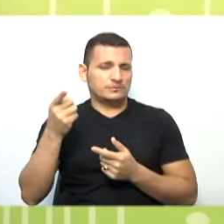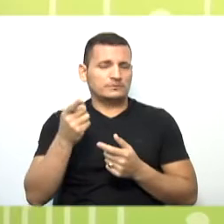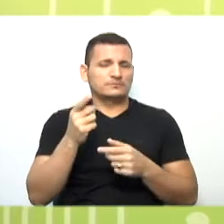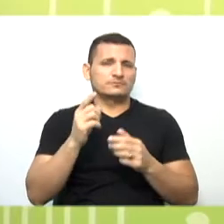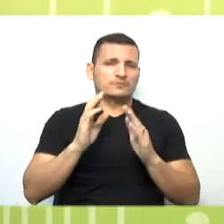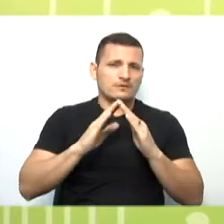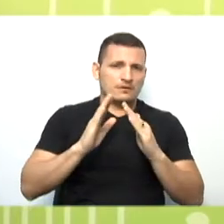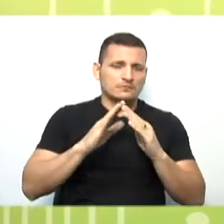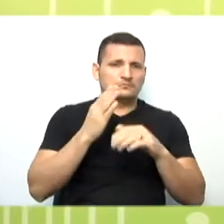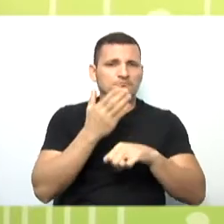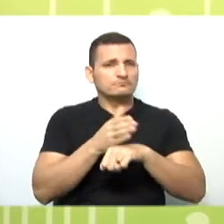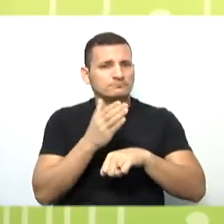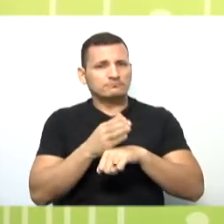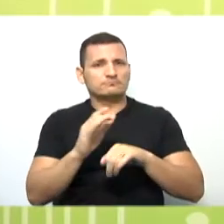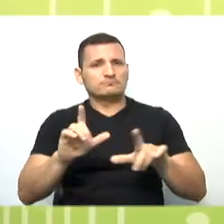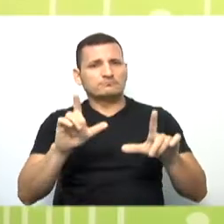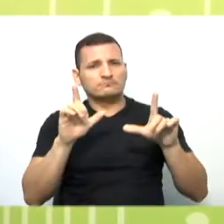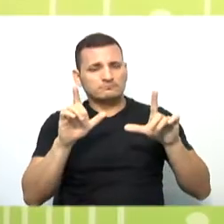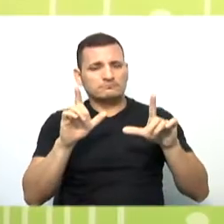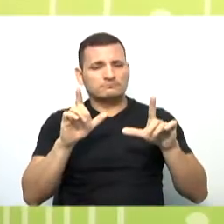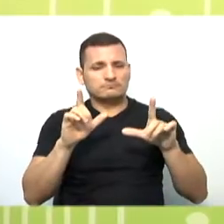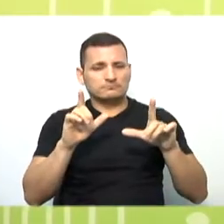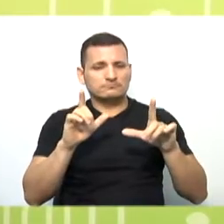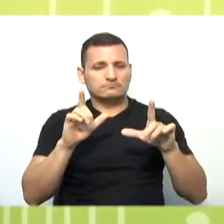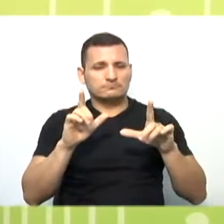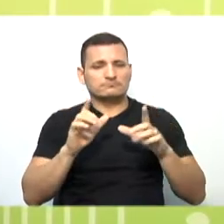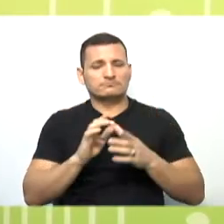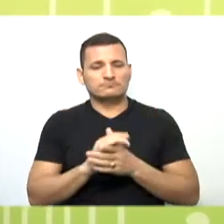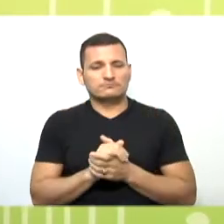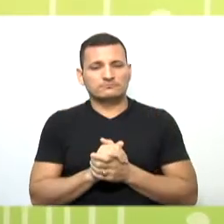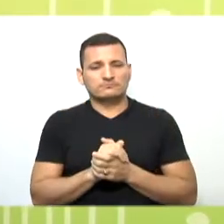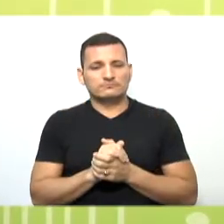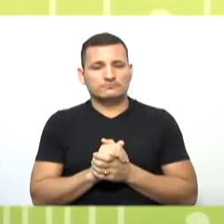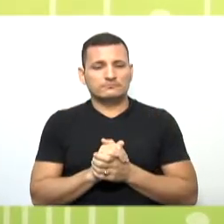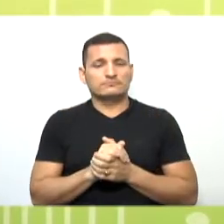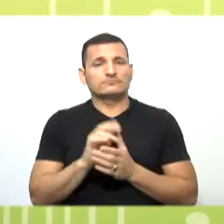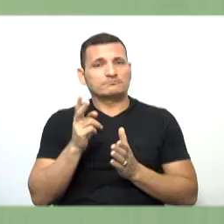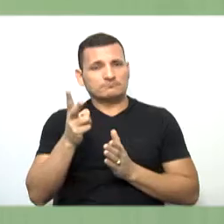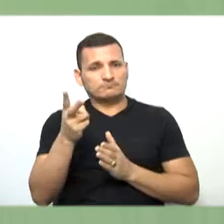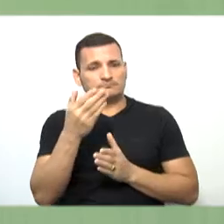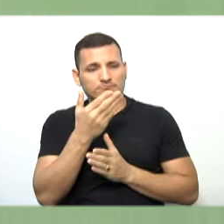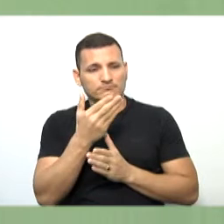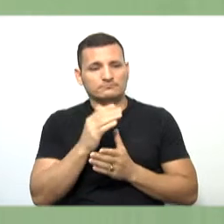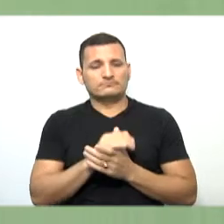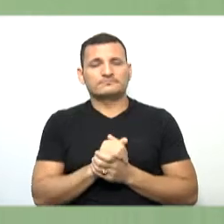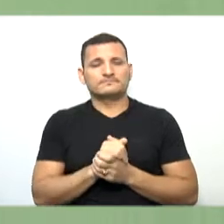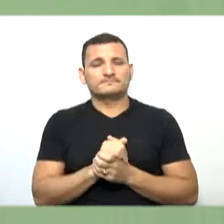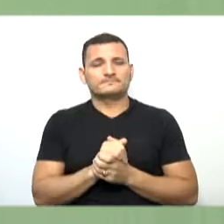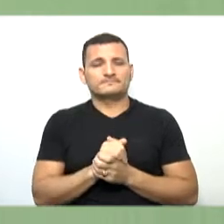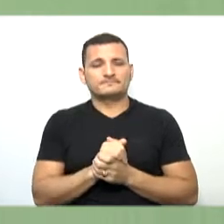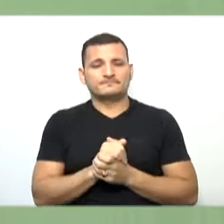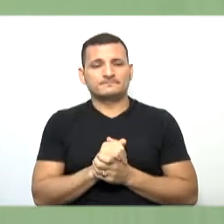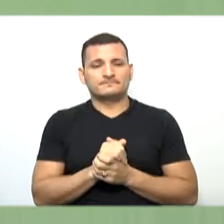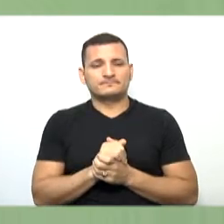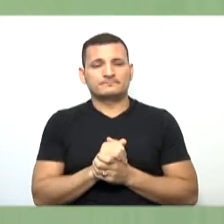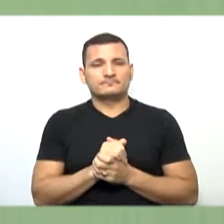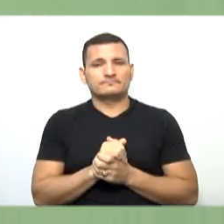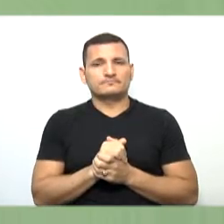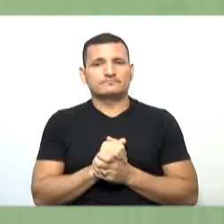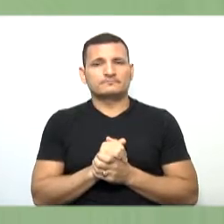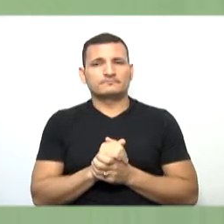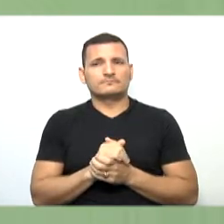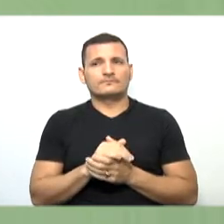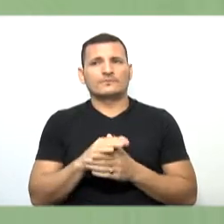casa ou aonde vocês acessam os seus computadores aí, tá bom? Continuando com as camadas, vamos ver qual é